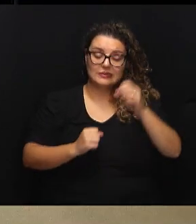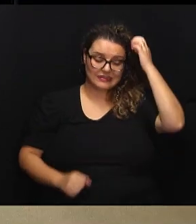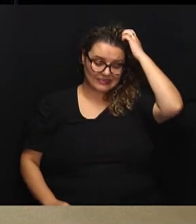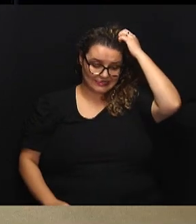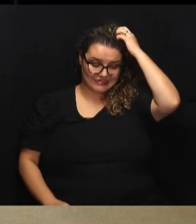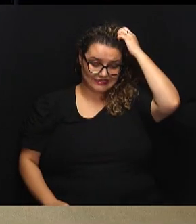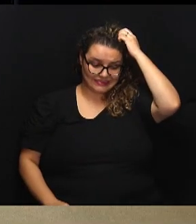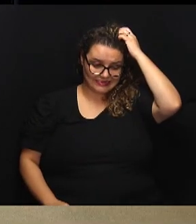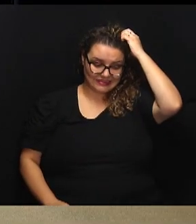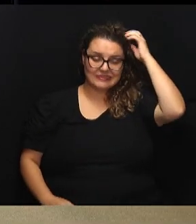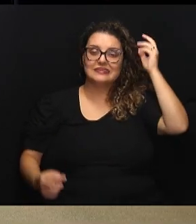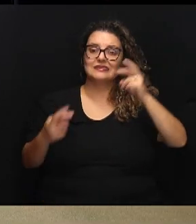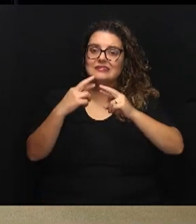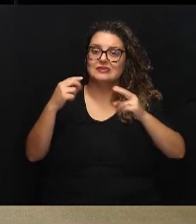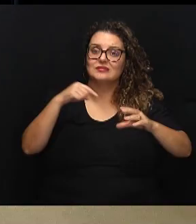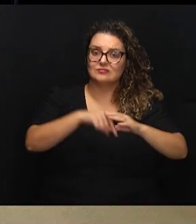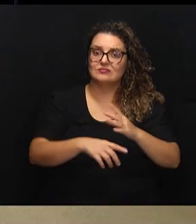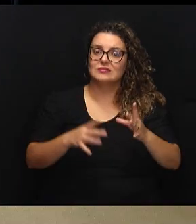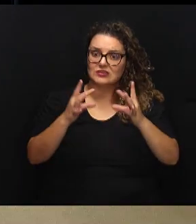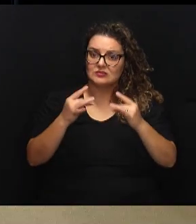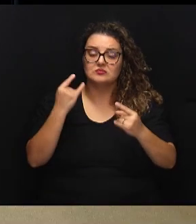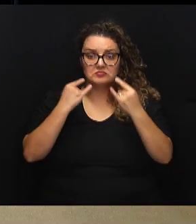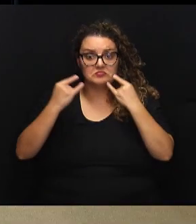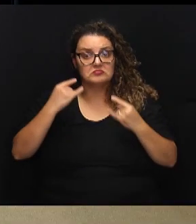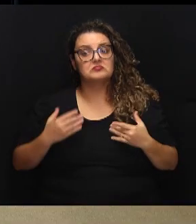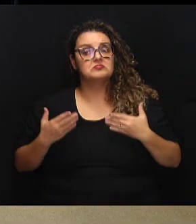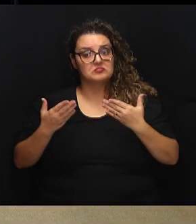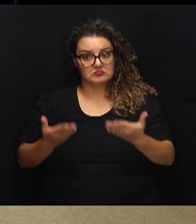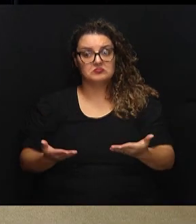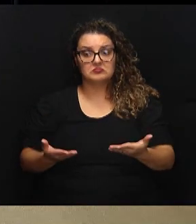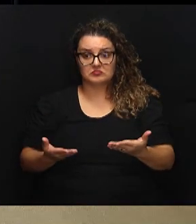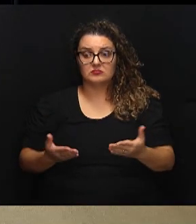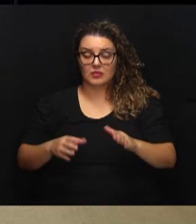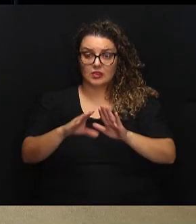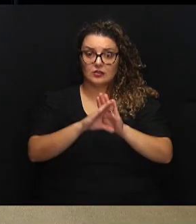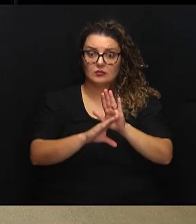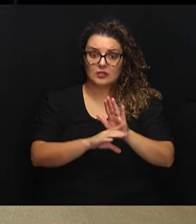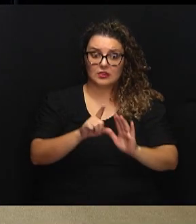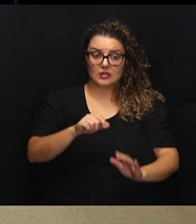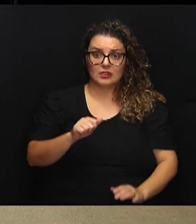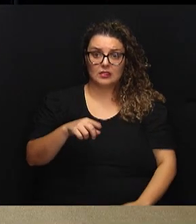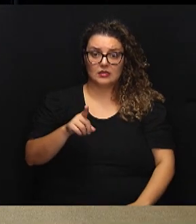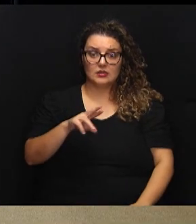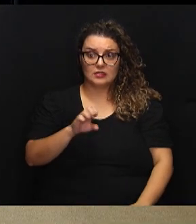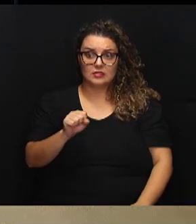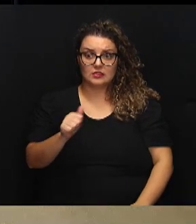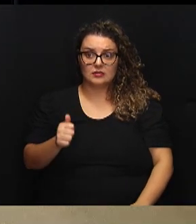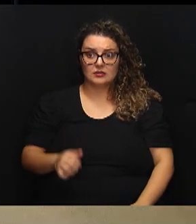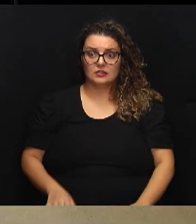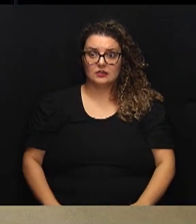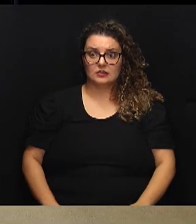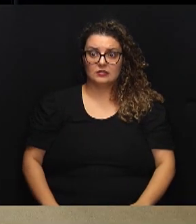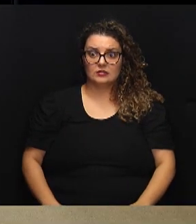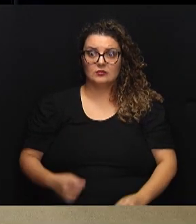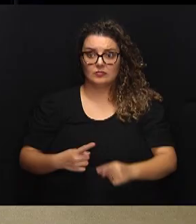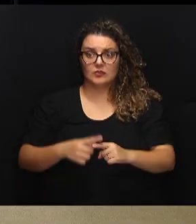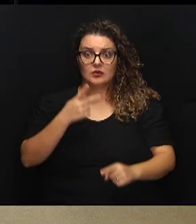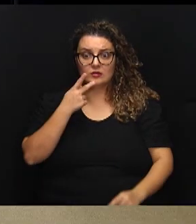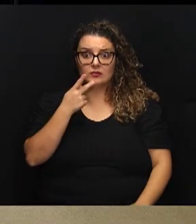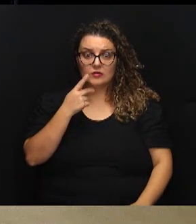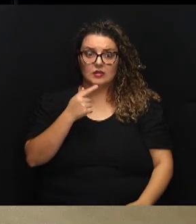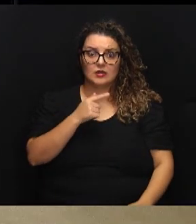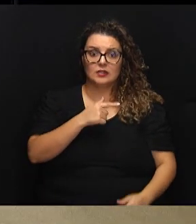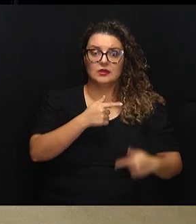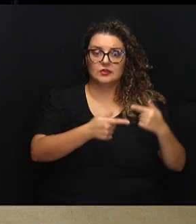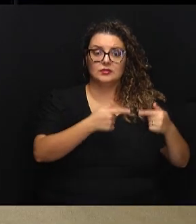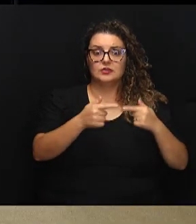bem profunda e bem interessante para a gente trazer aqui para o programa, né, Andressa? Porque a gente fala muito de geração Z,